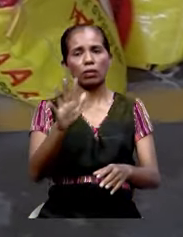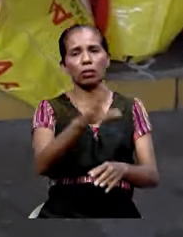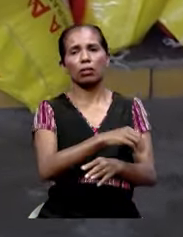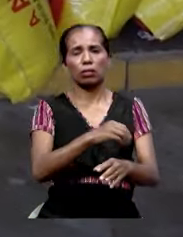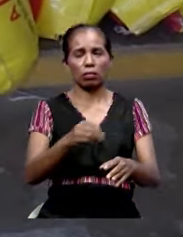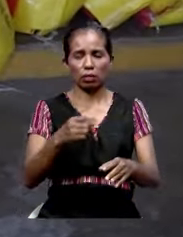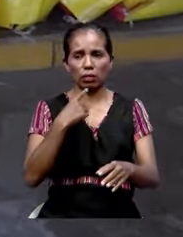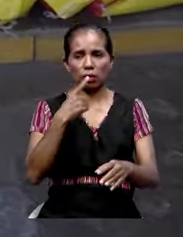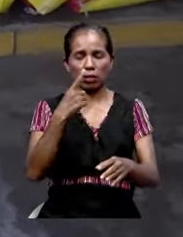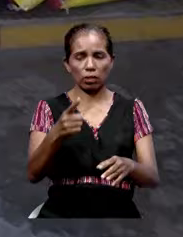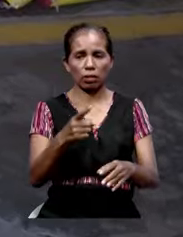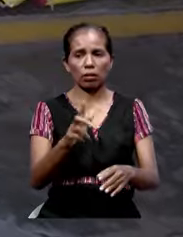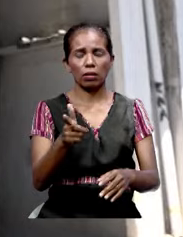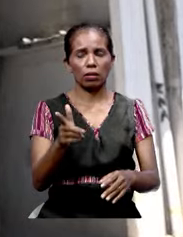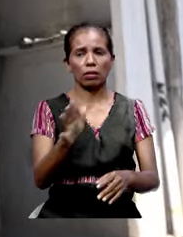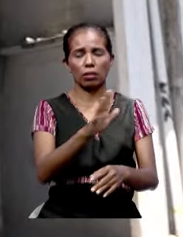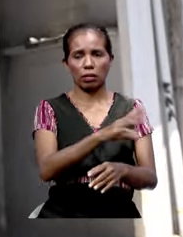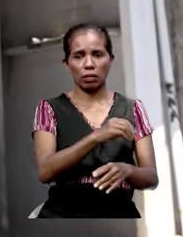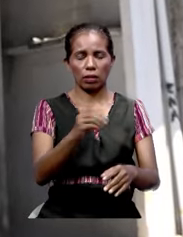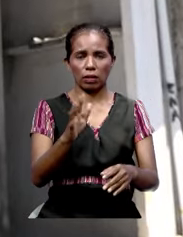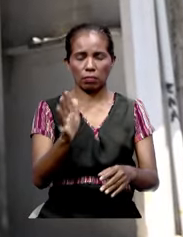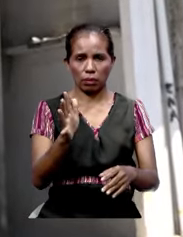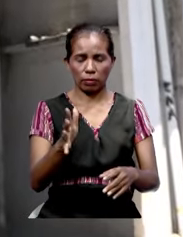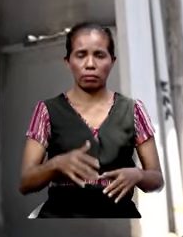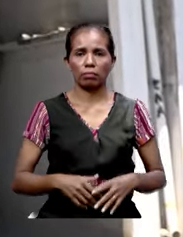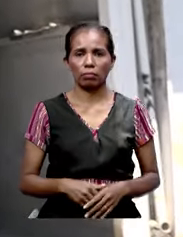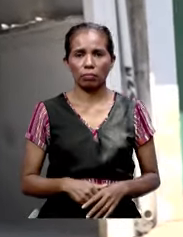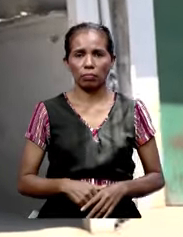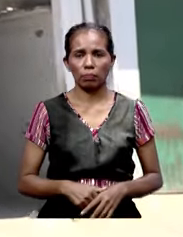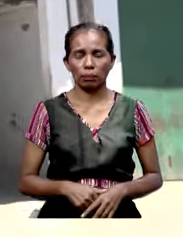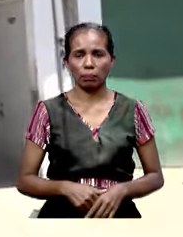dólar sanulo ida centavos lima nulo. Adriano Vertial, Zaime dos Santos, GMN.